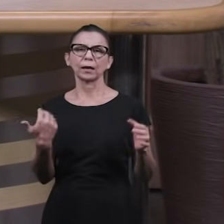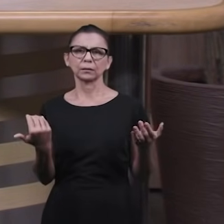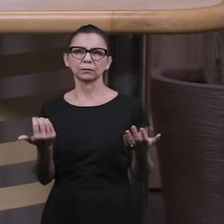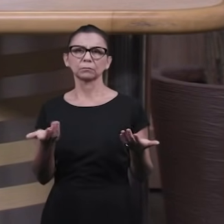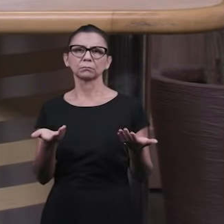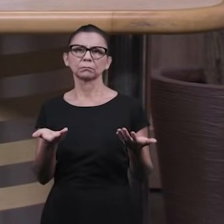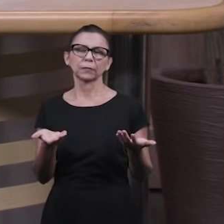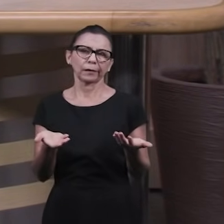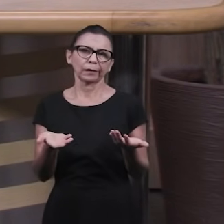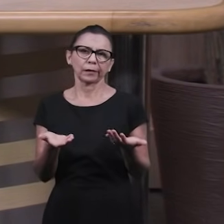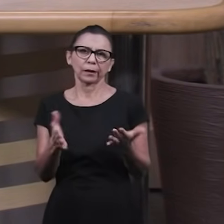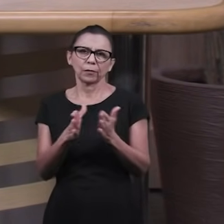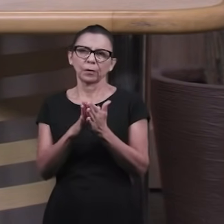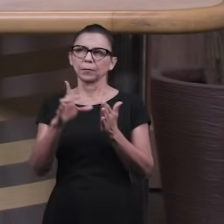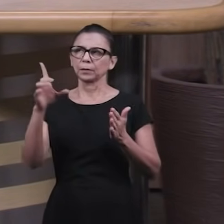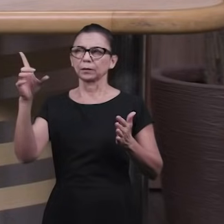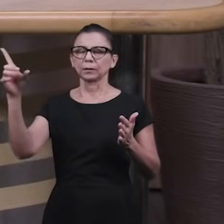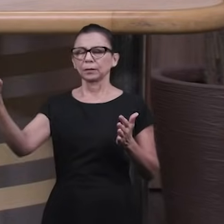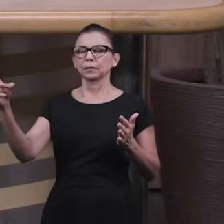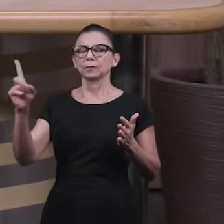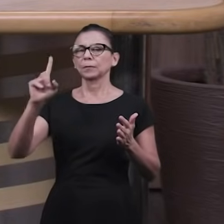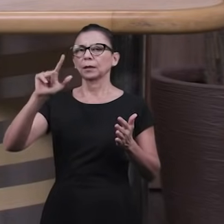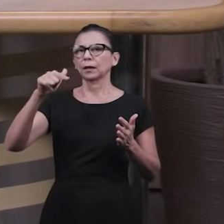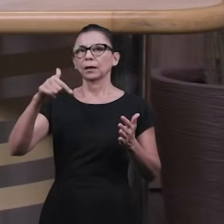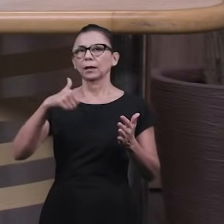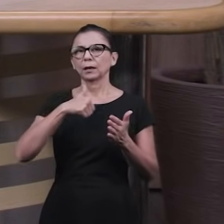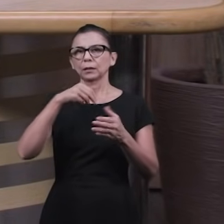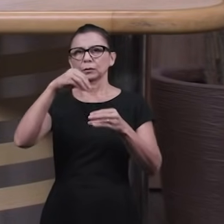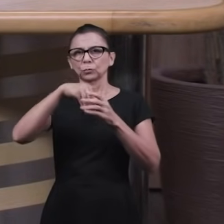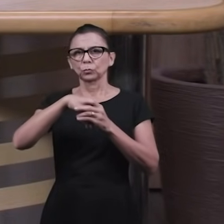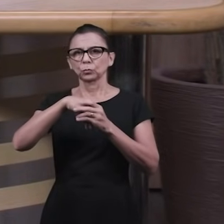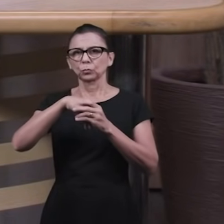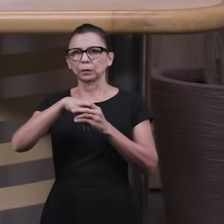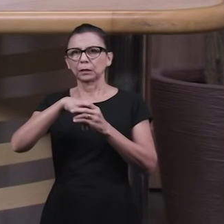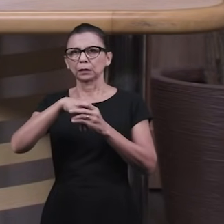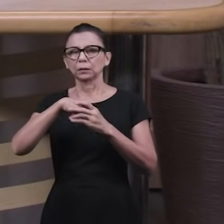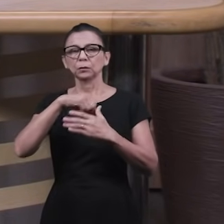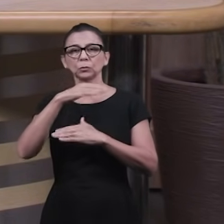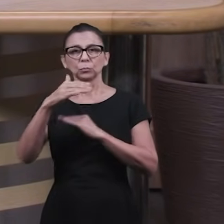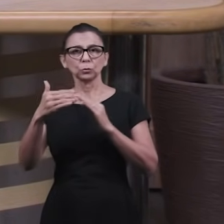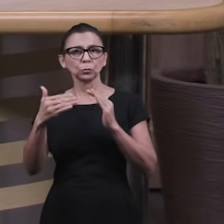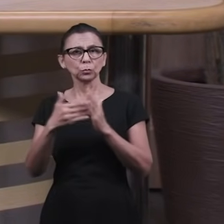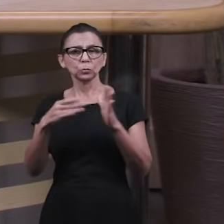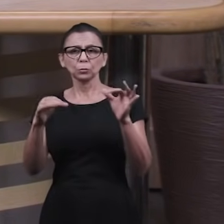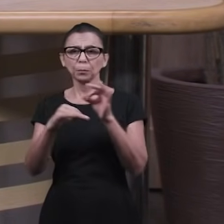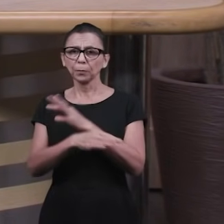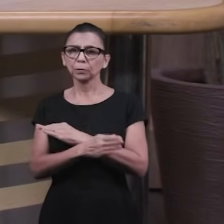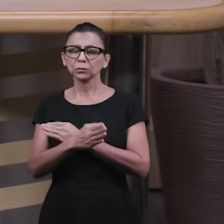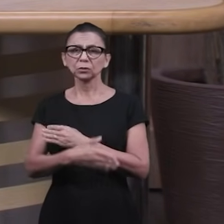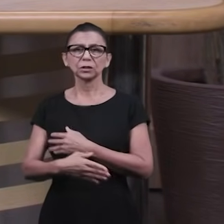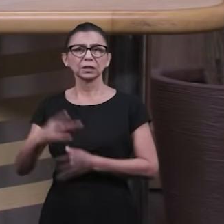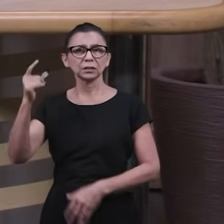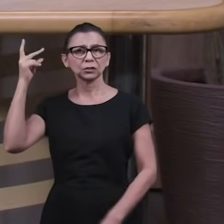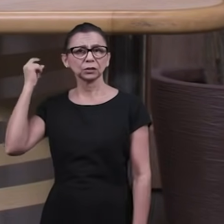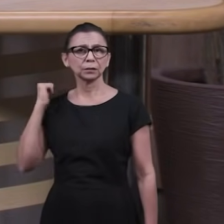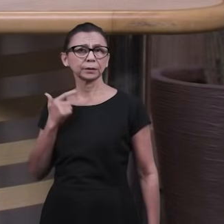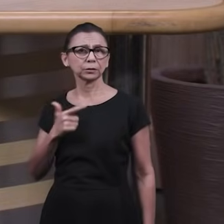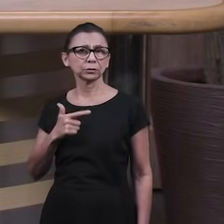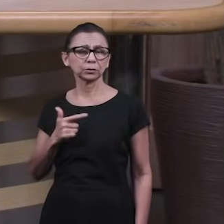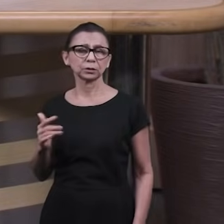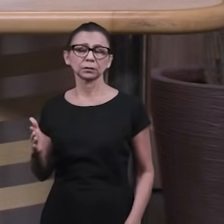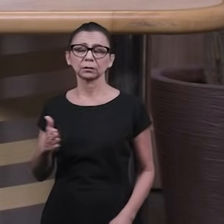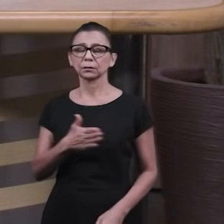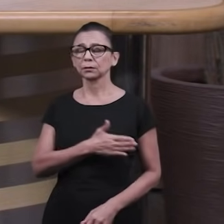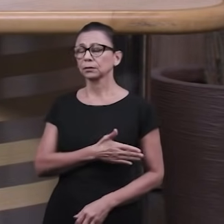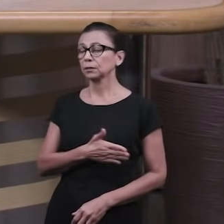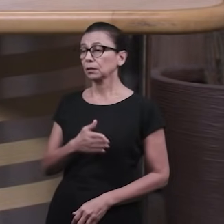a palavra aqui, né, é tudo aquilo que está estabelecido no Novo Testamento. Hoje nós podemos dizer isso, mas e no tempo deles que não tinha? Nós podemos